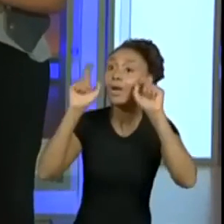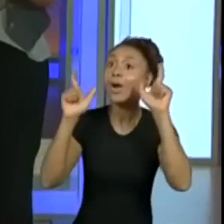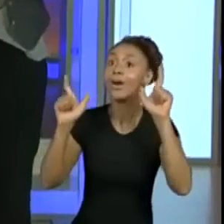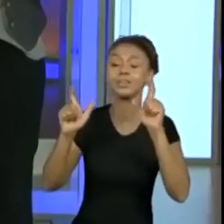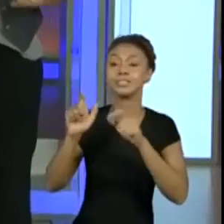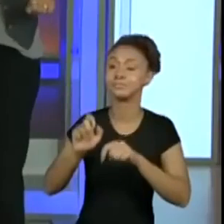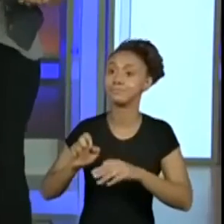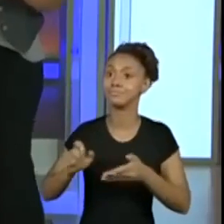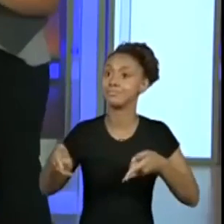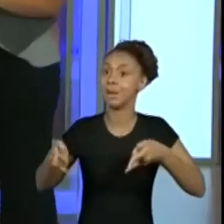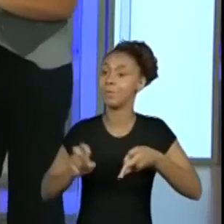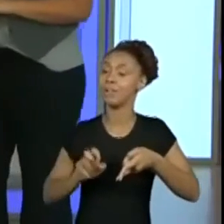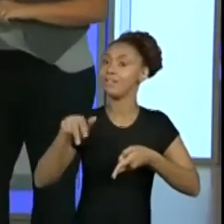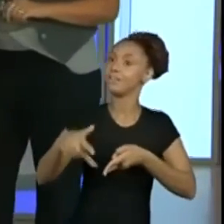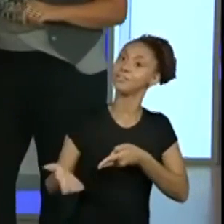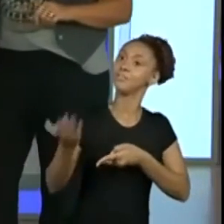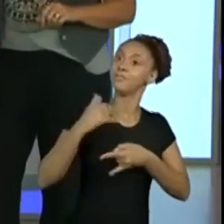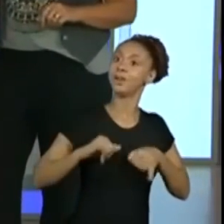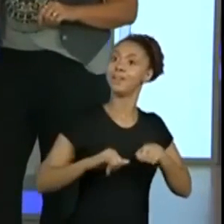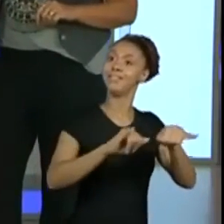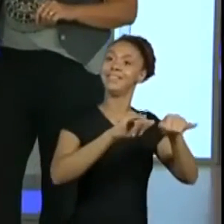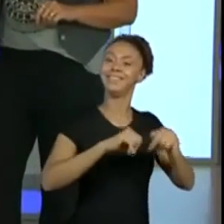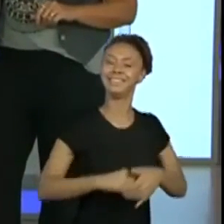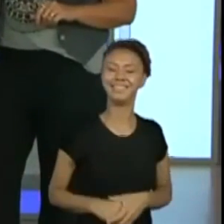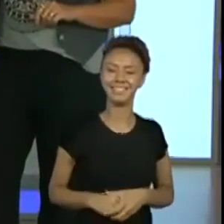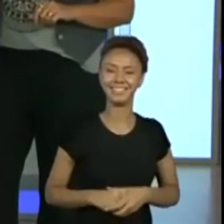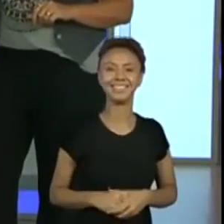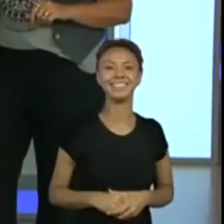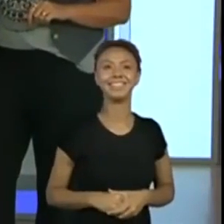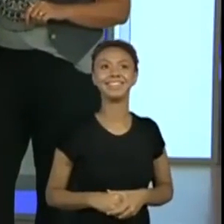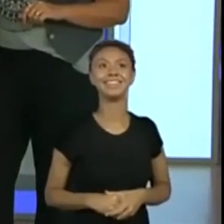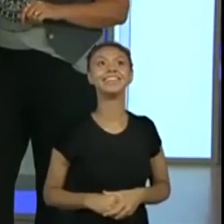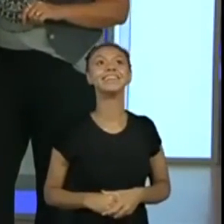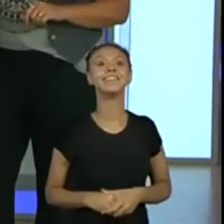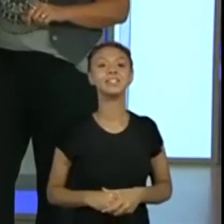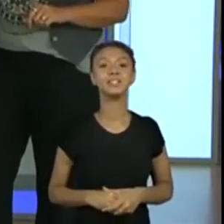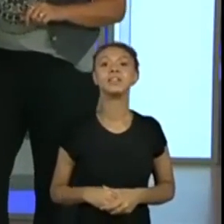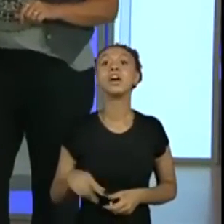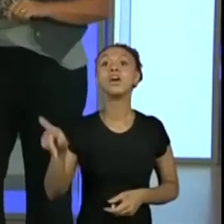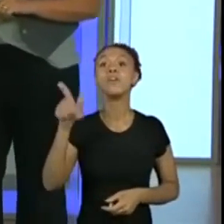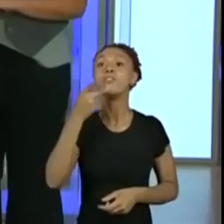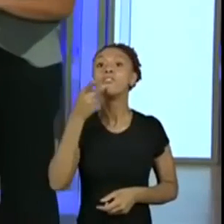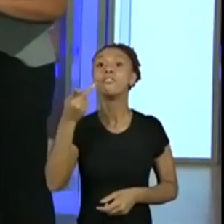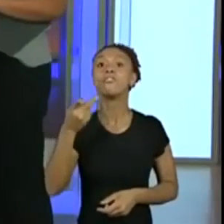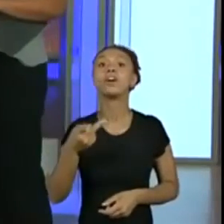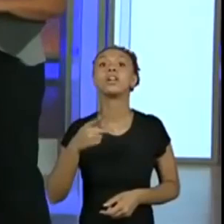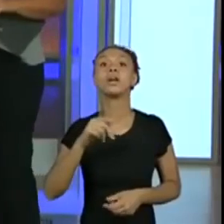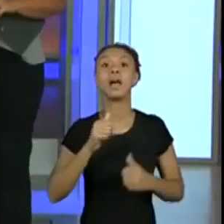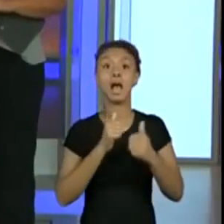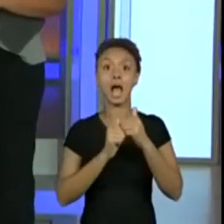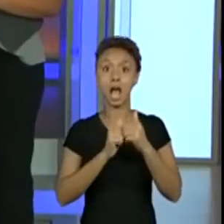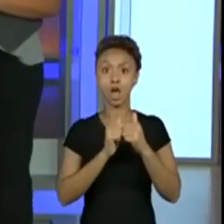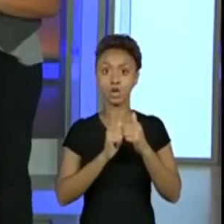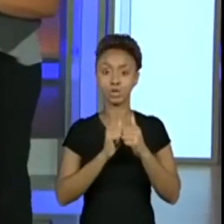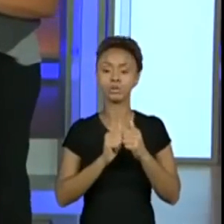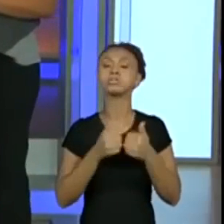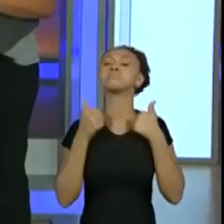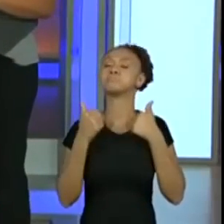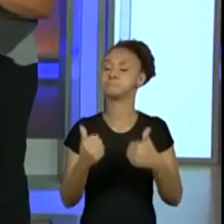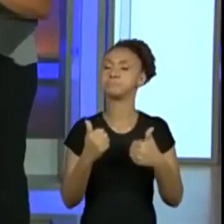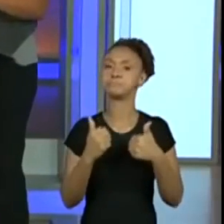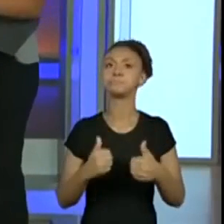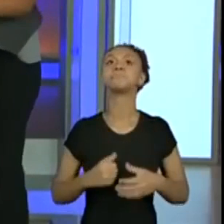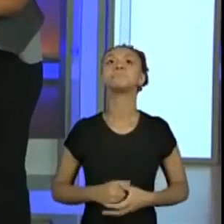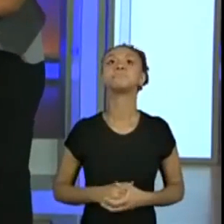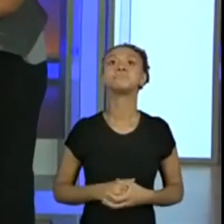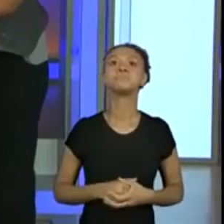Levanta. Vamos lá. Vamos para as compras. Então, vamos. Olha, eles estão falando ali o arroz. A Pro Michelle falou arroz. Então, vamos aí. Pro Cleusa